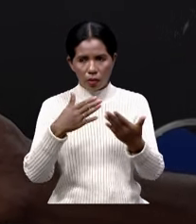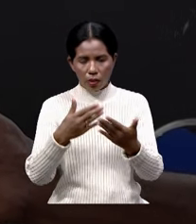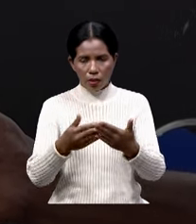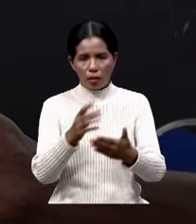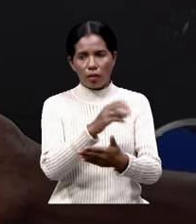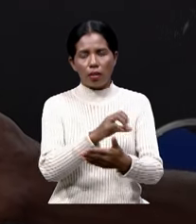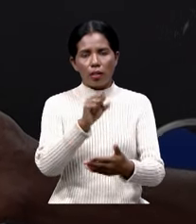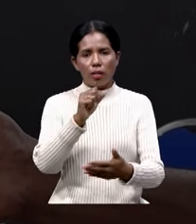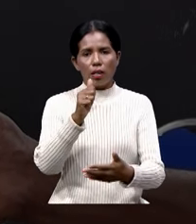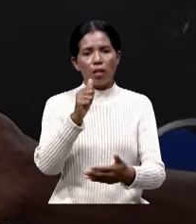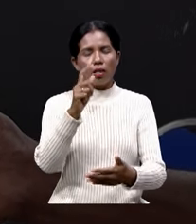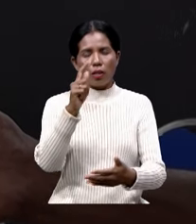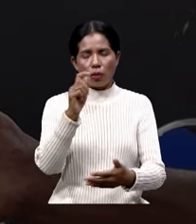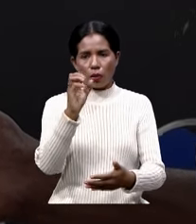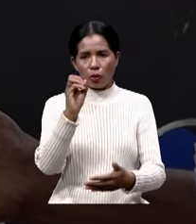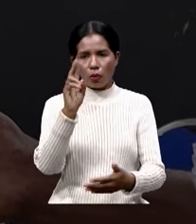halun ni.